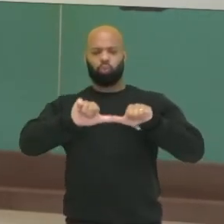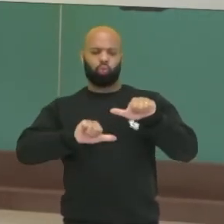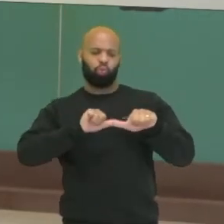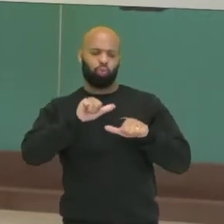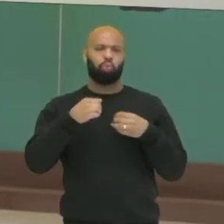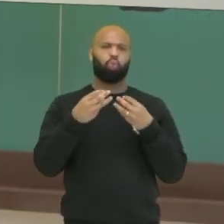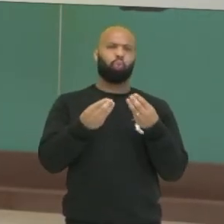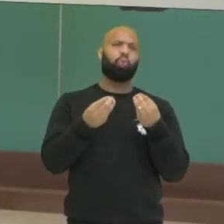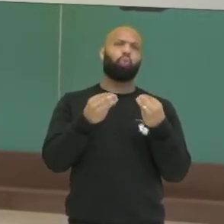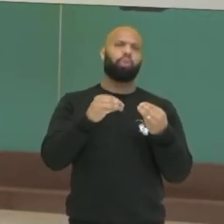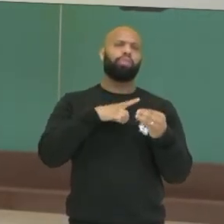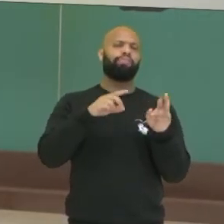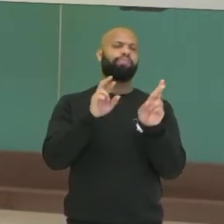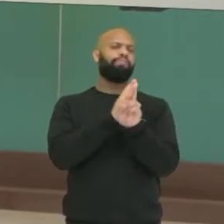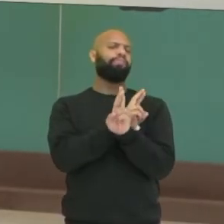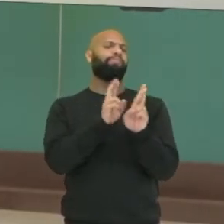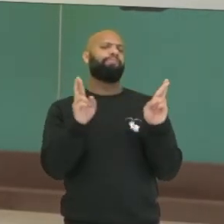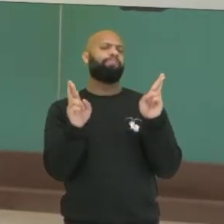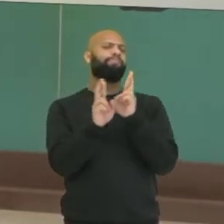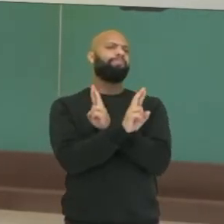relacionamento